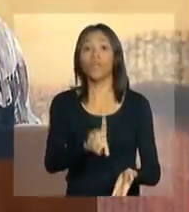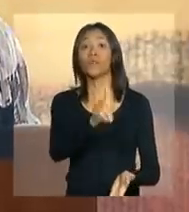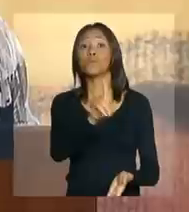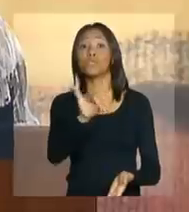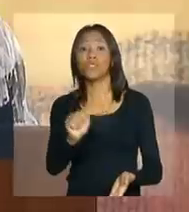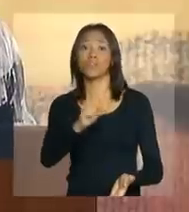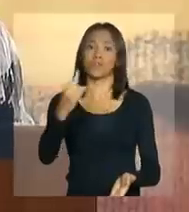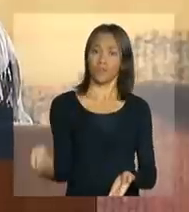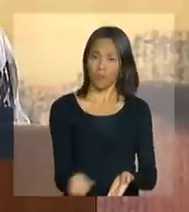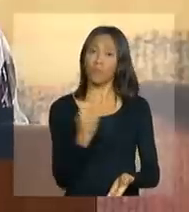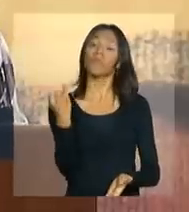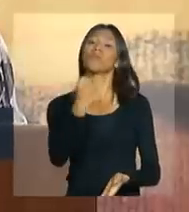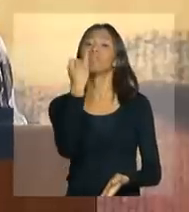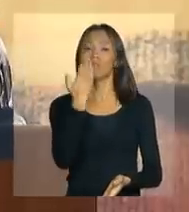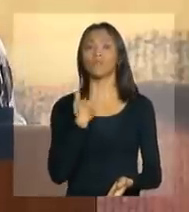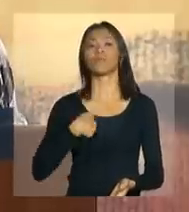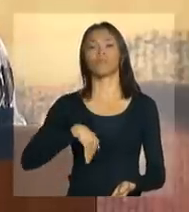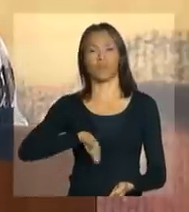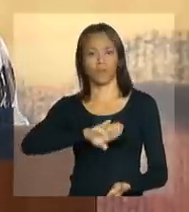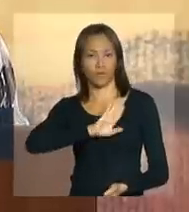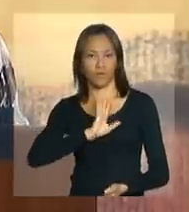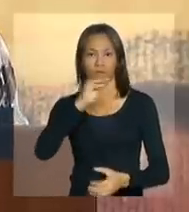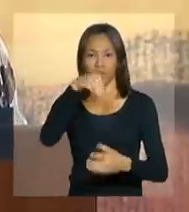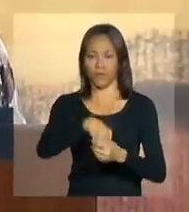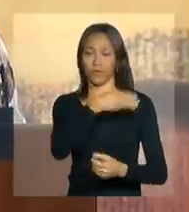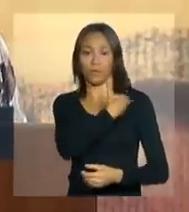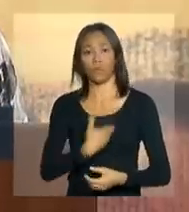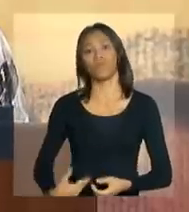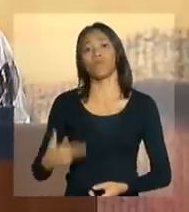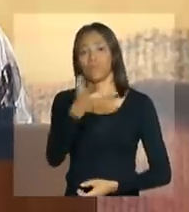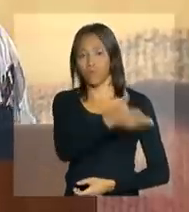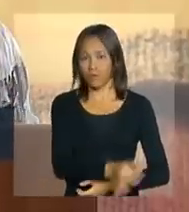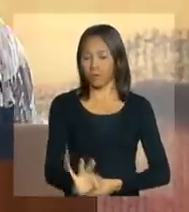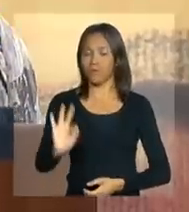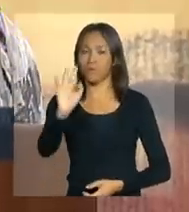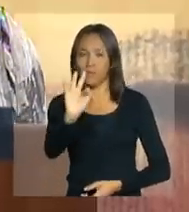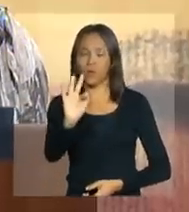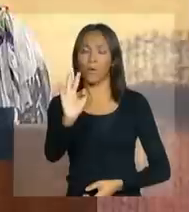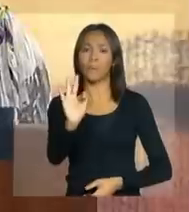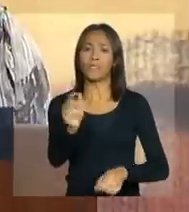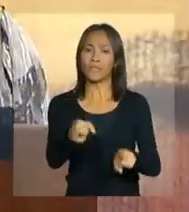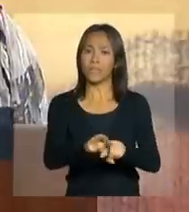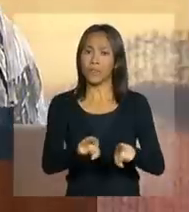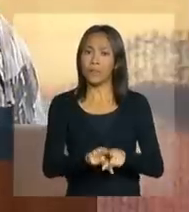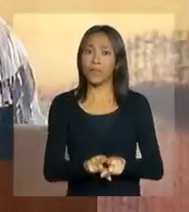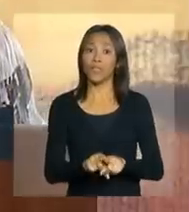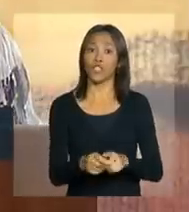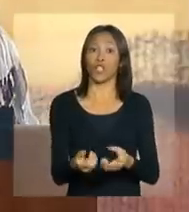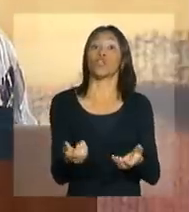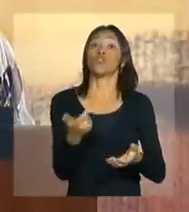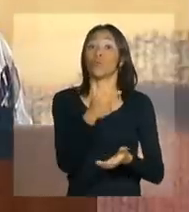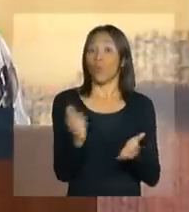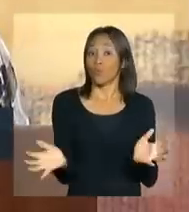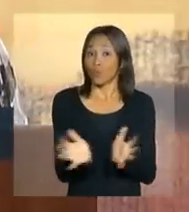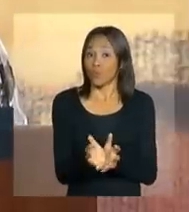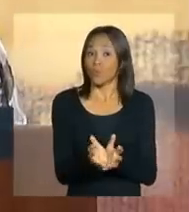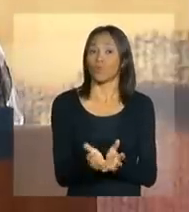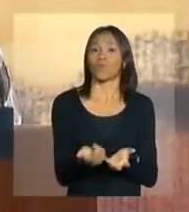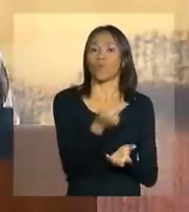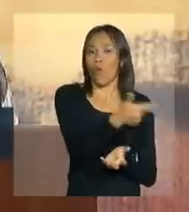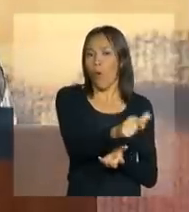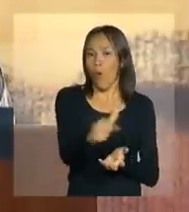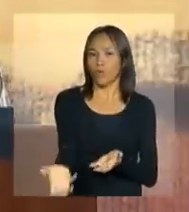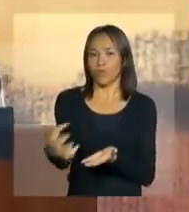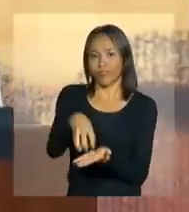importante para nós no governo federal juntamente com instituições parceiras